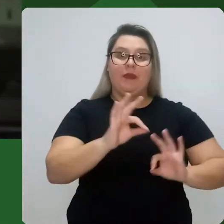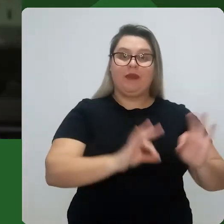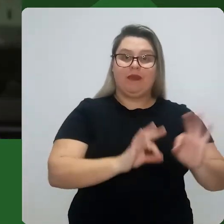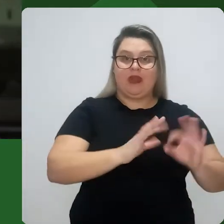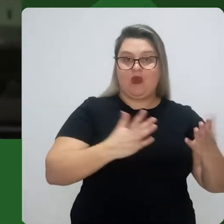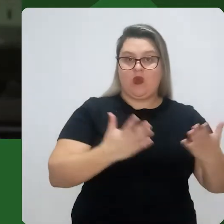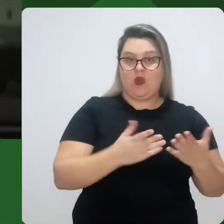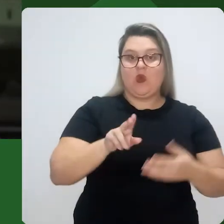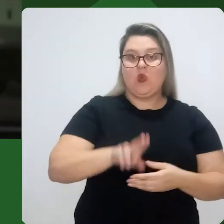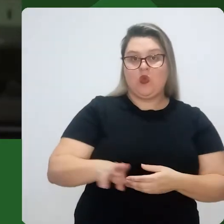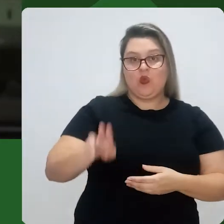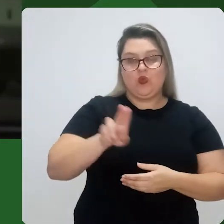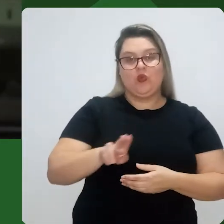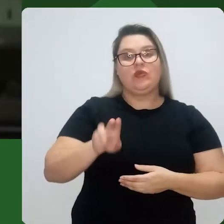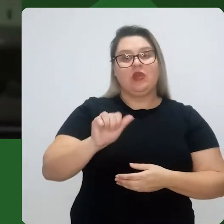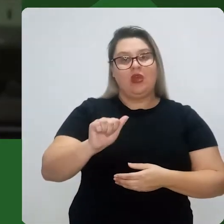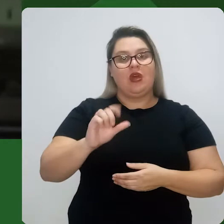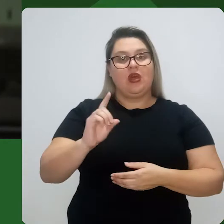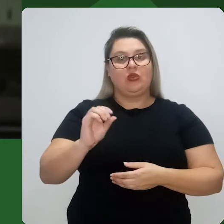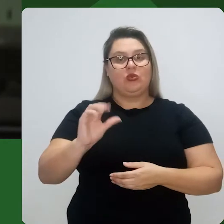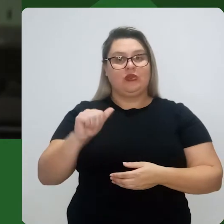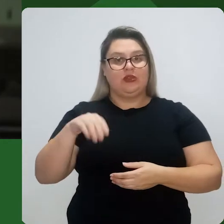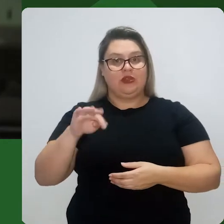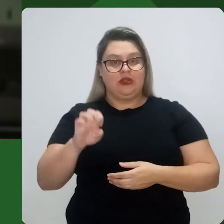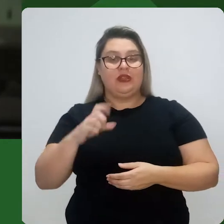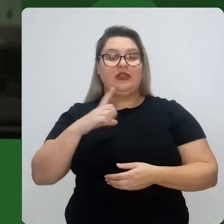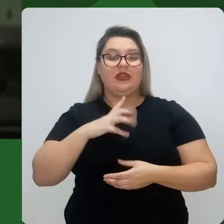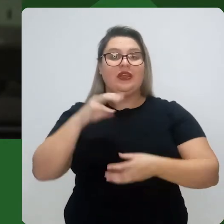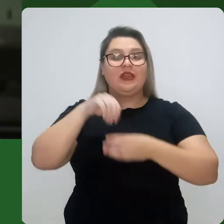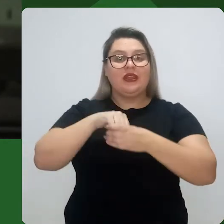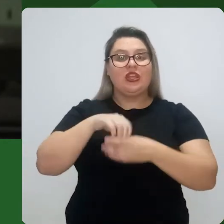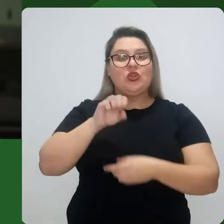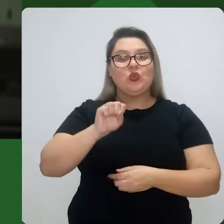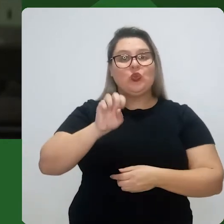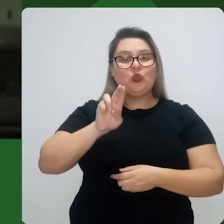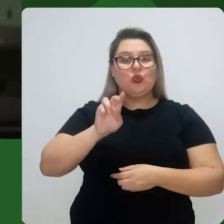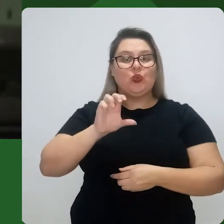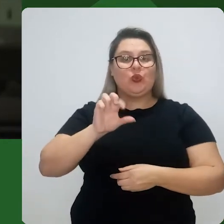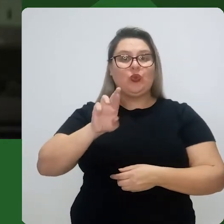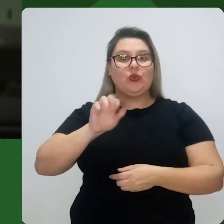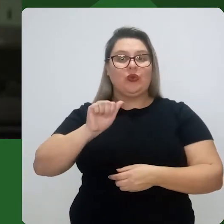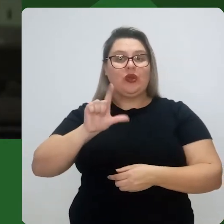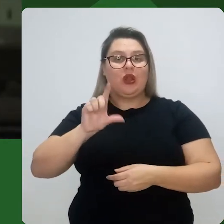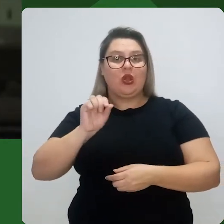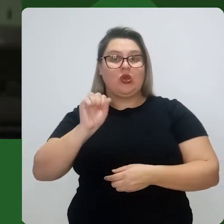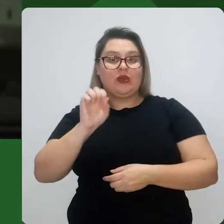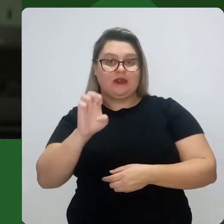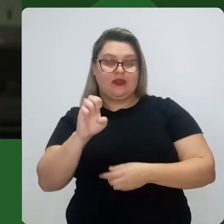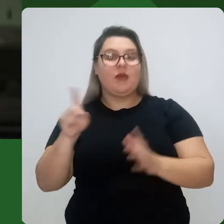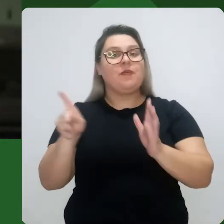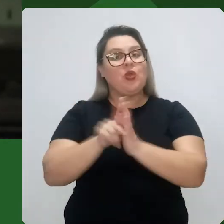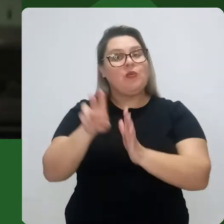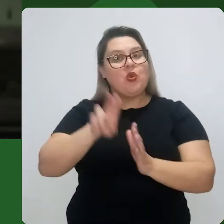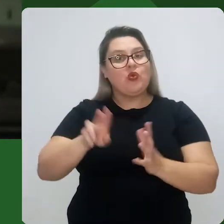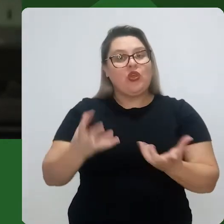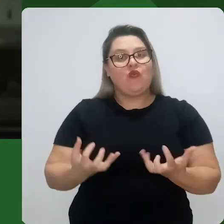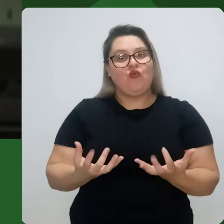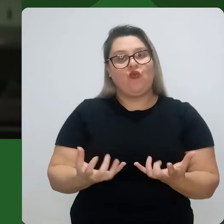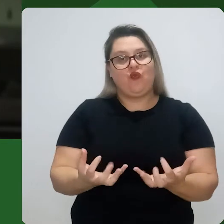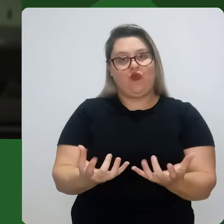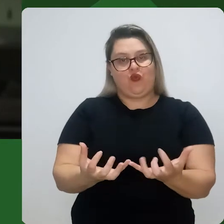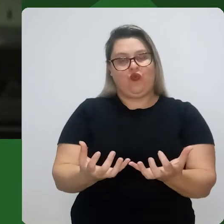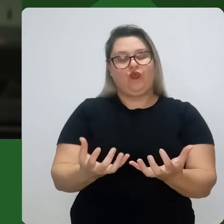Nesta preparação, estamos utilizando um adoçante à base de sucralose, específico para uso em forno e